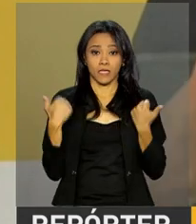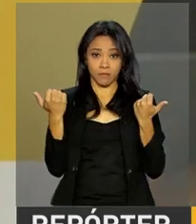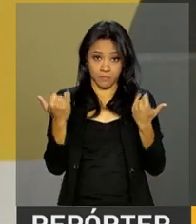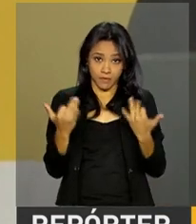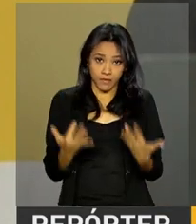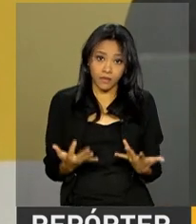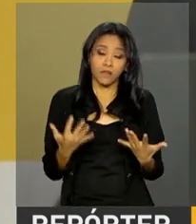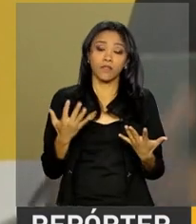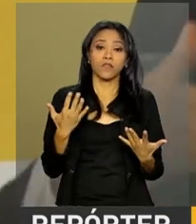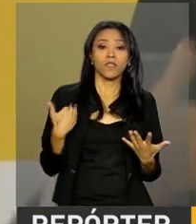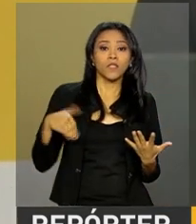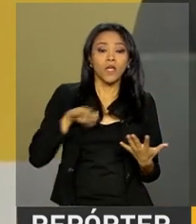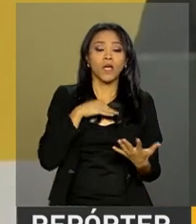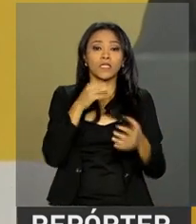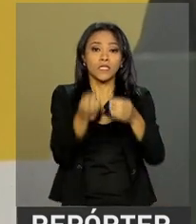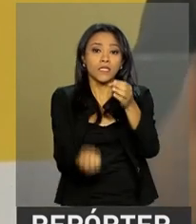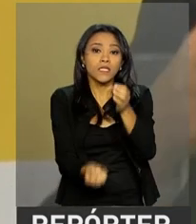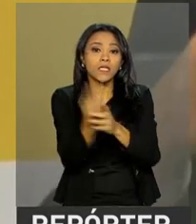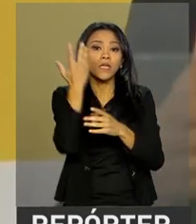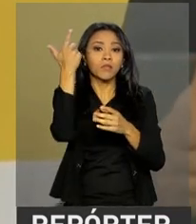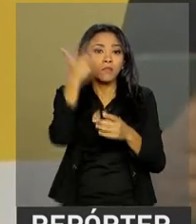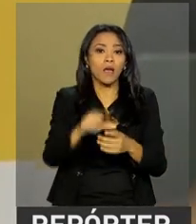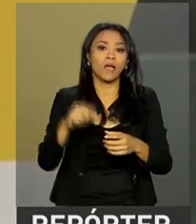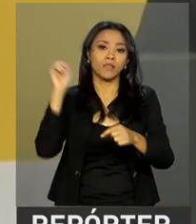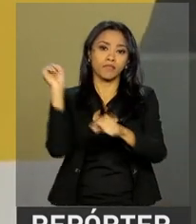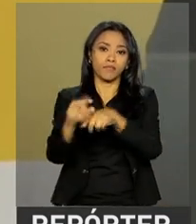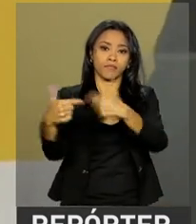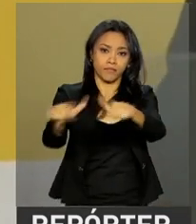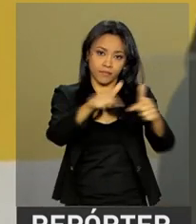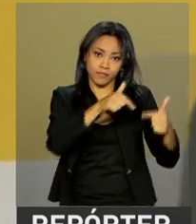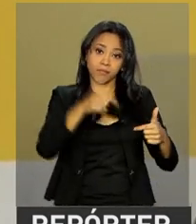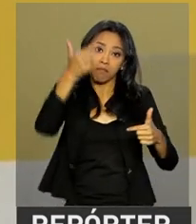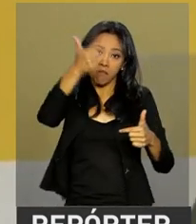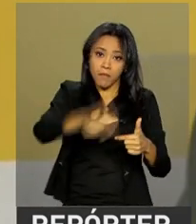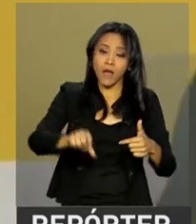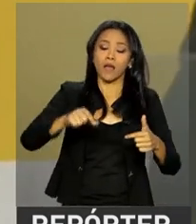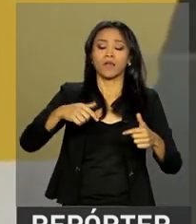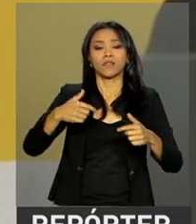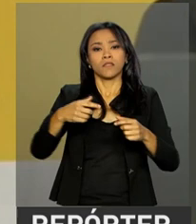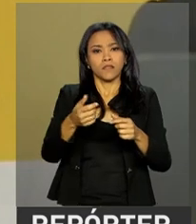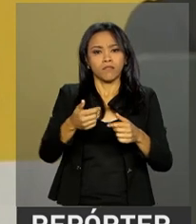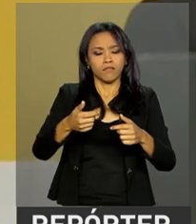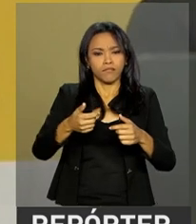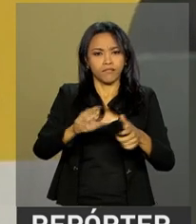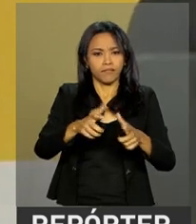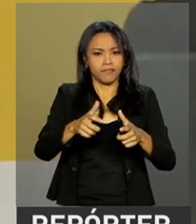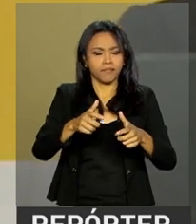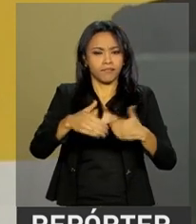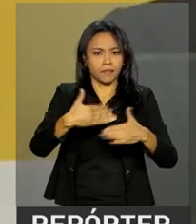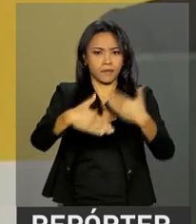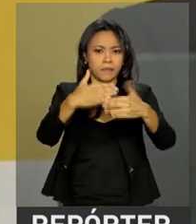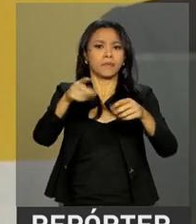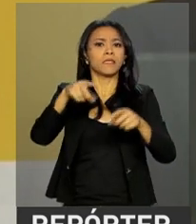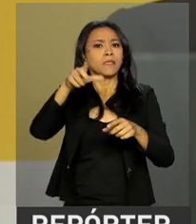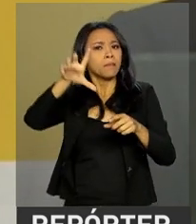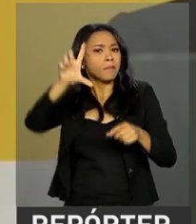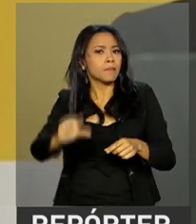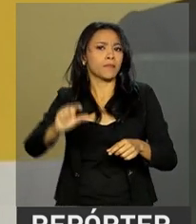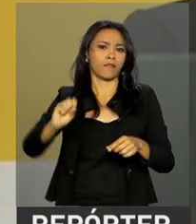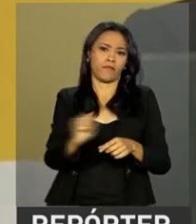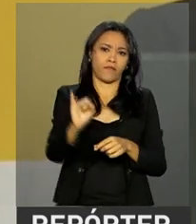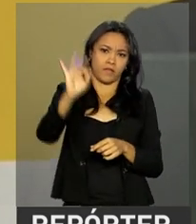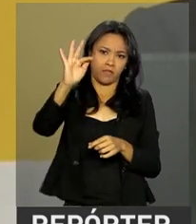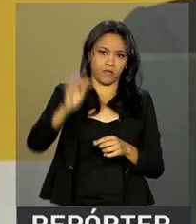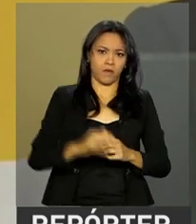nós criemos mais empregos, mais crescimento, mais renda, menos inflação. E no final do dia, isso